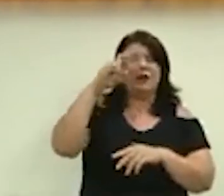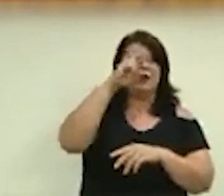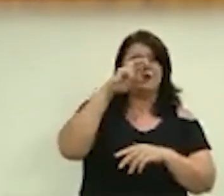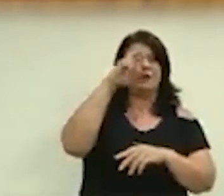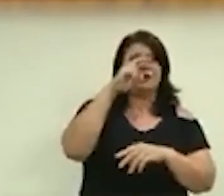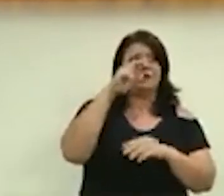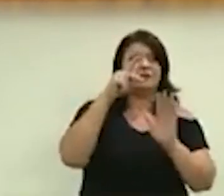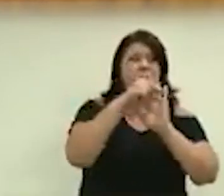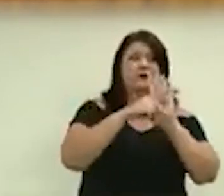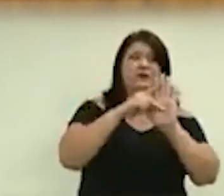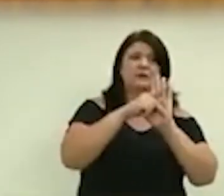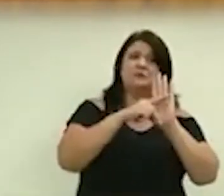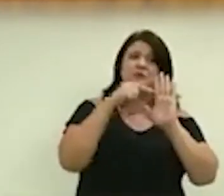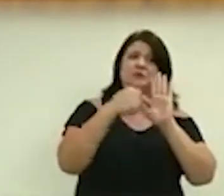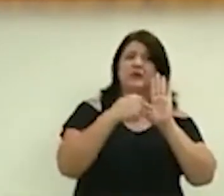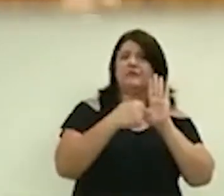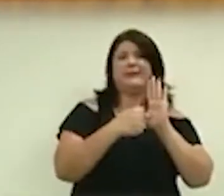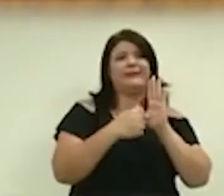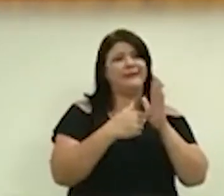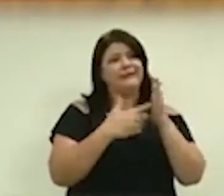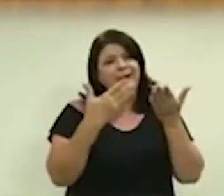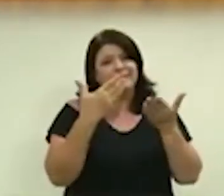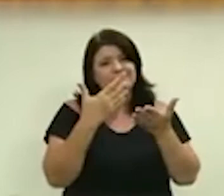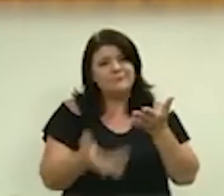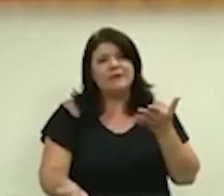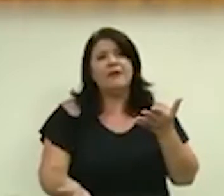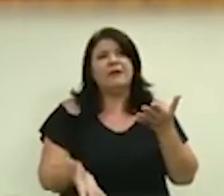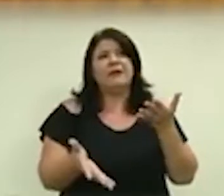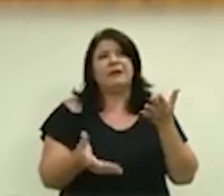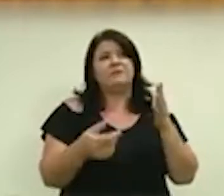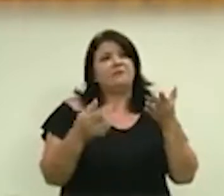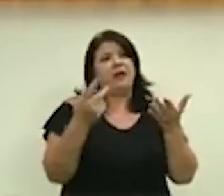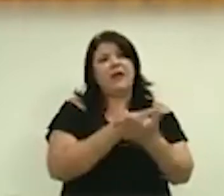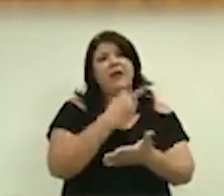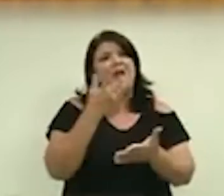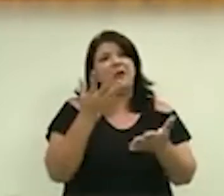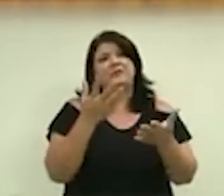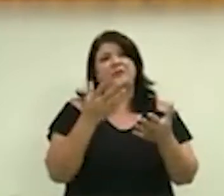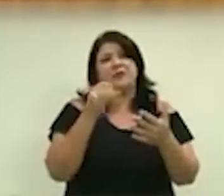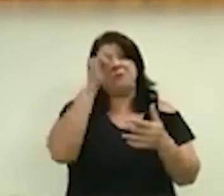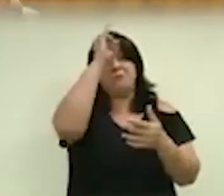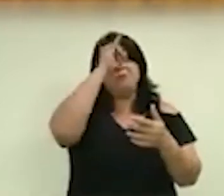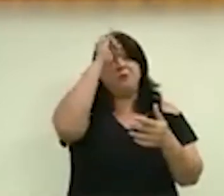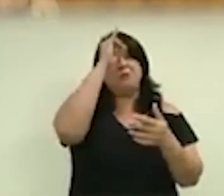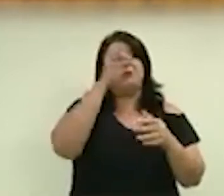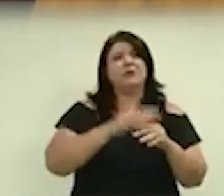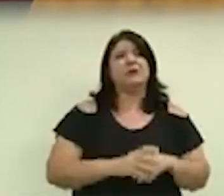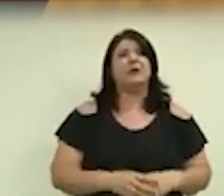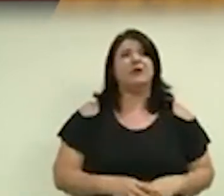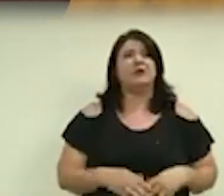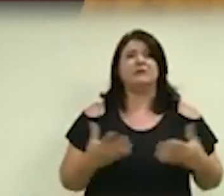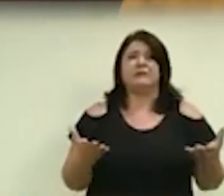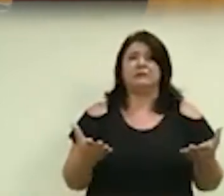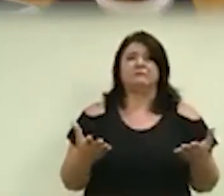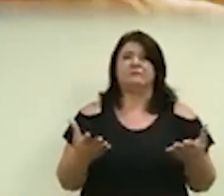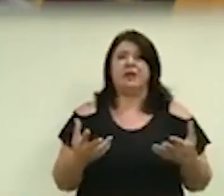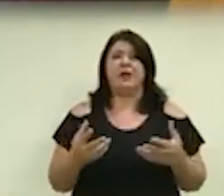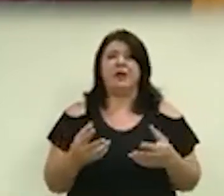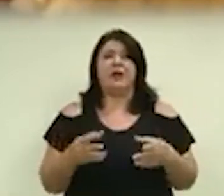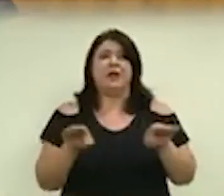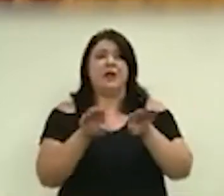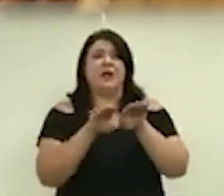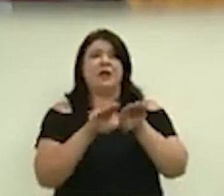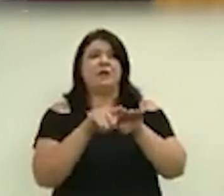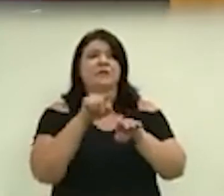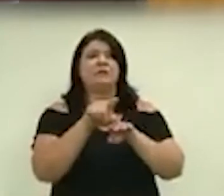esse projeto de lei realmente é inócuo. É a mesma coisa aqui que a gente falar, olha, você... não tem lei